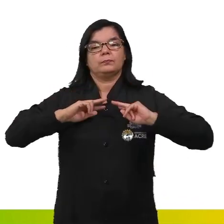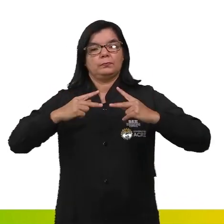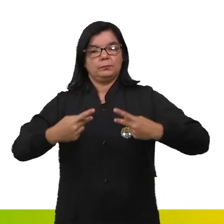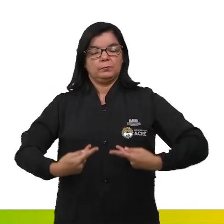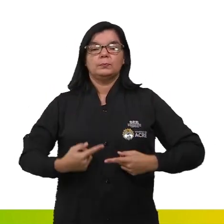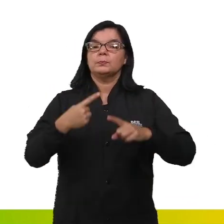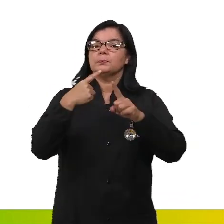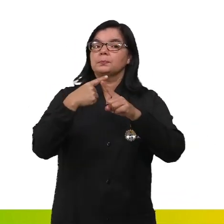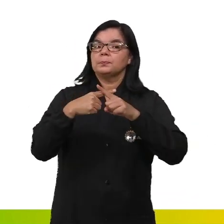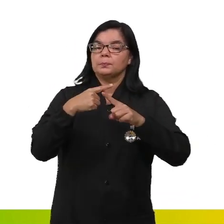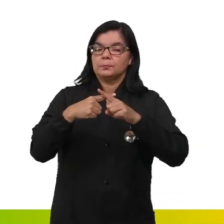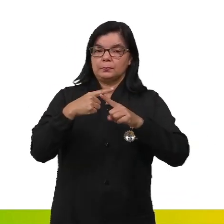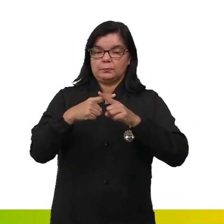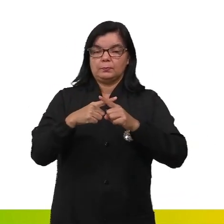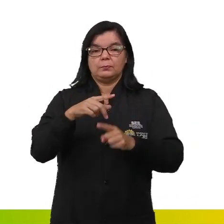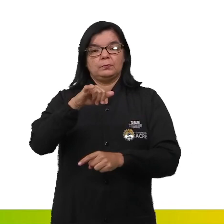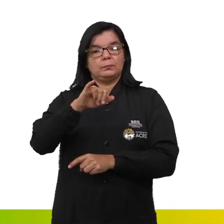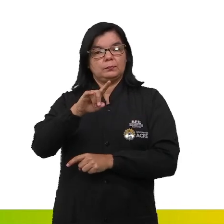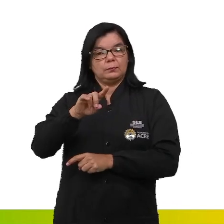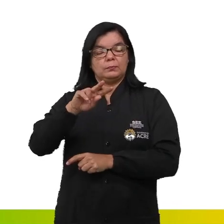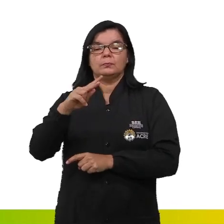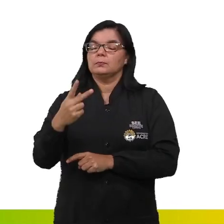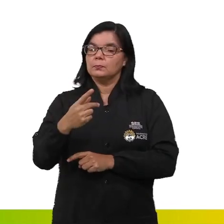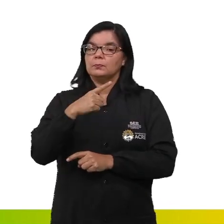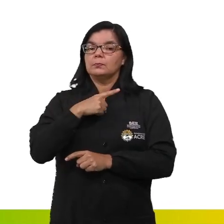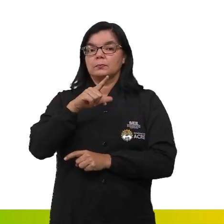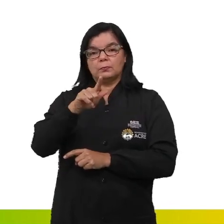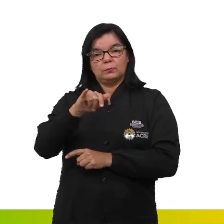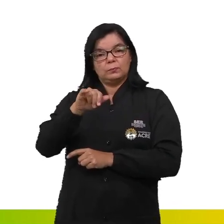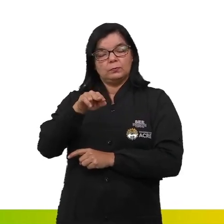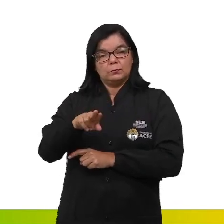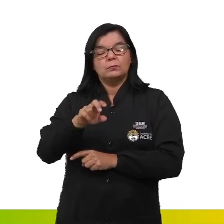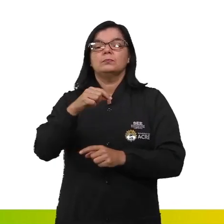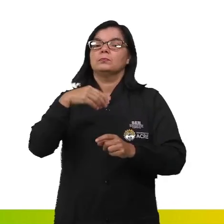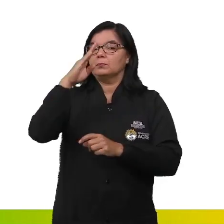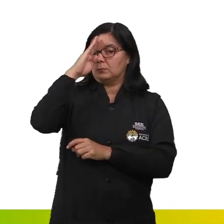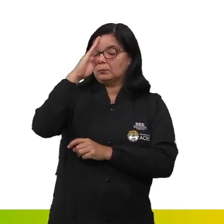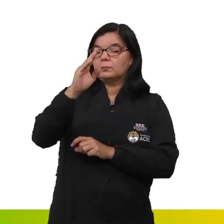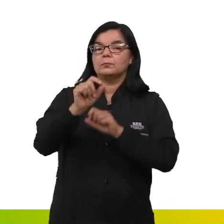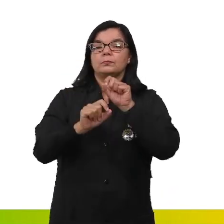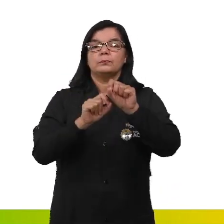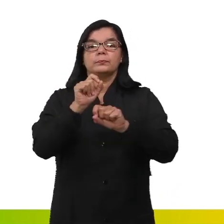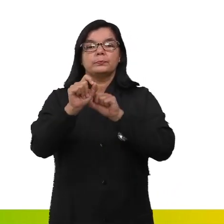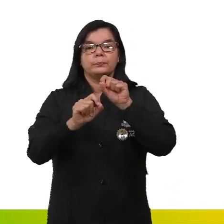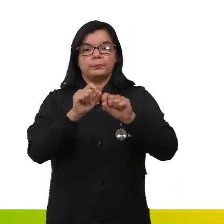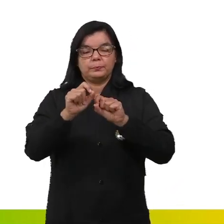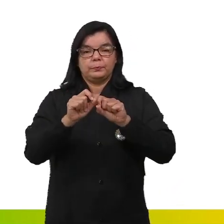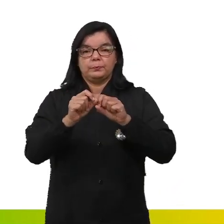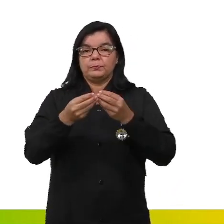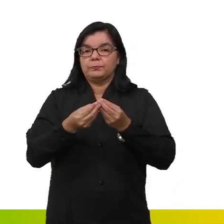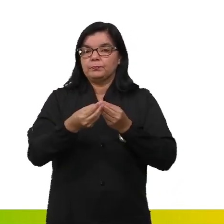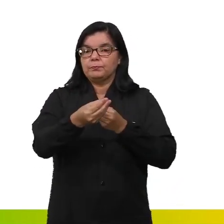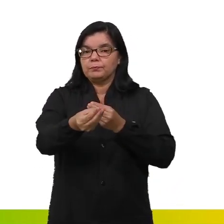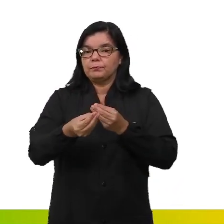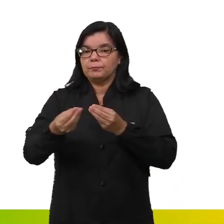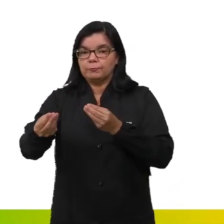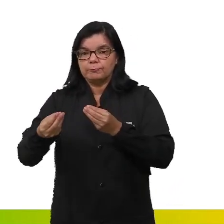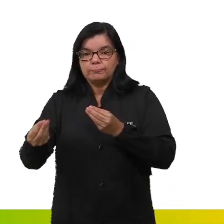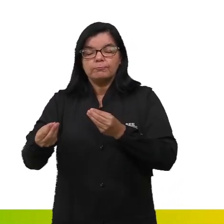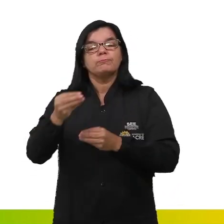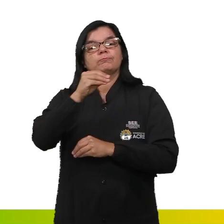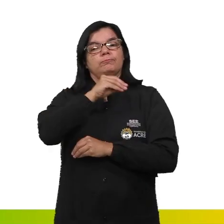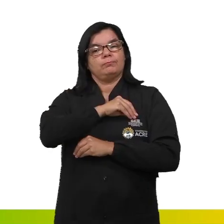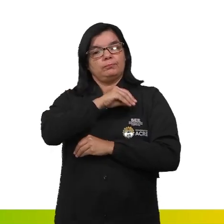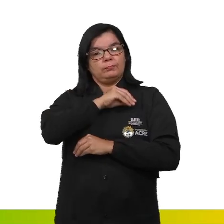Por quê? Porque o índice de Gini, ele vai levar em consideração principalmente a distribuição de renda